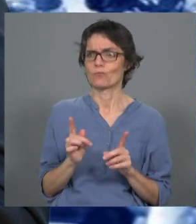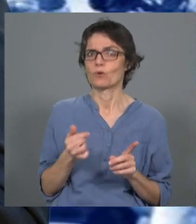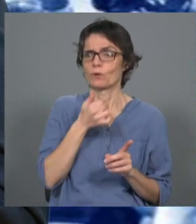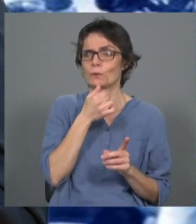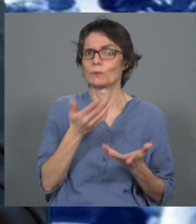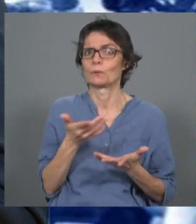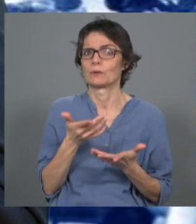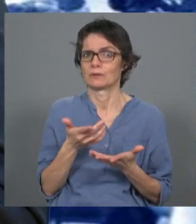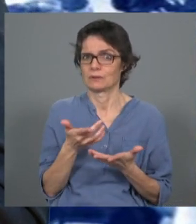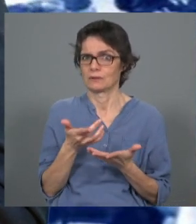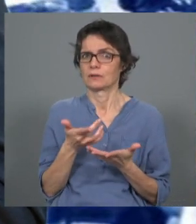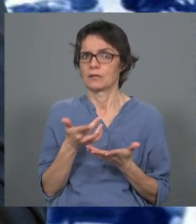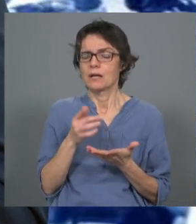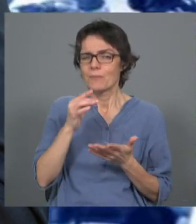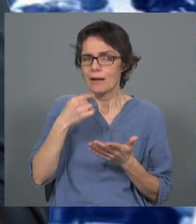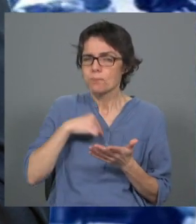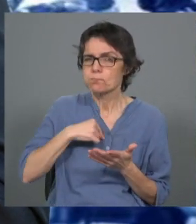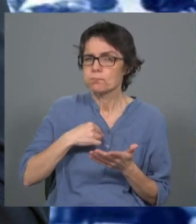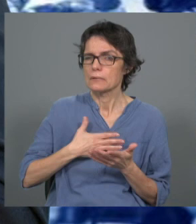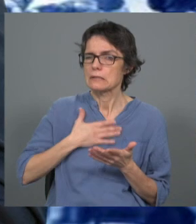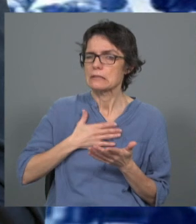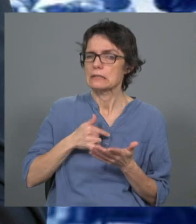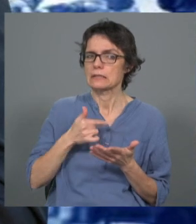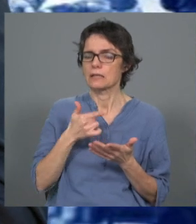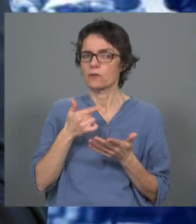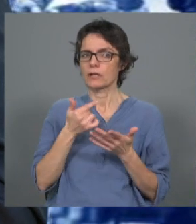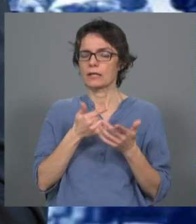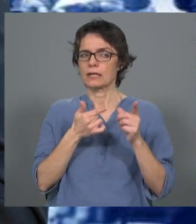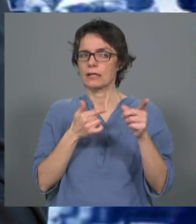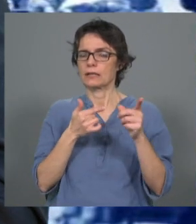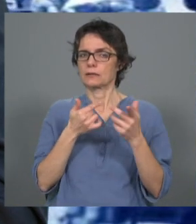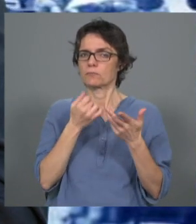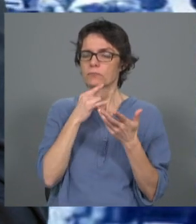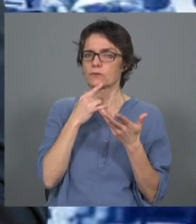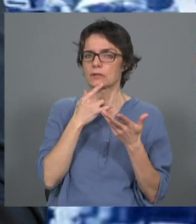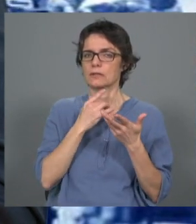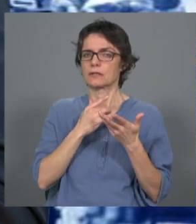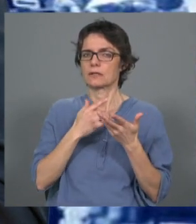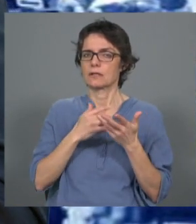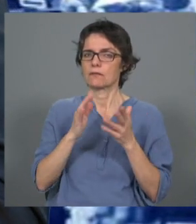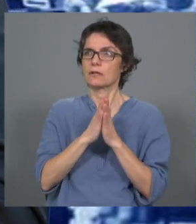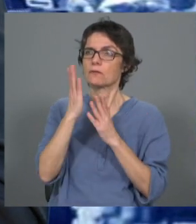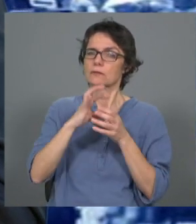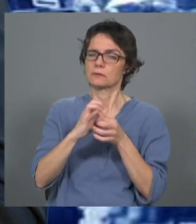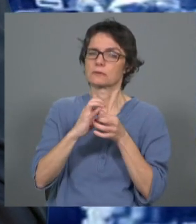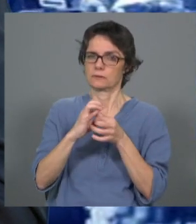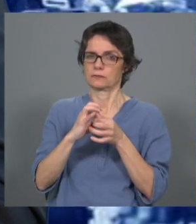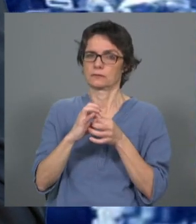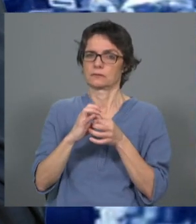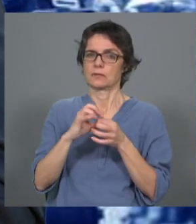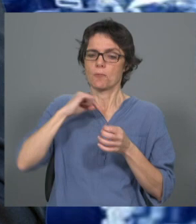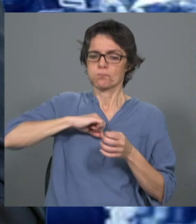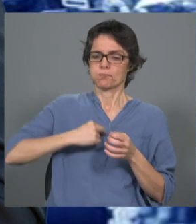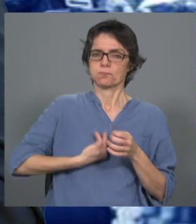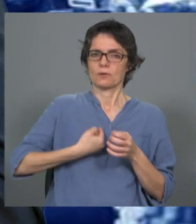sabiam esta capacidade de Deus tocar no coração das pessoas para a conversão e para a mudança. E que